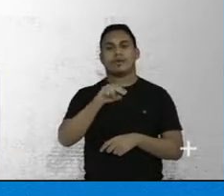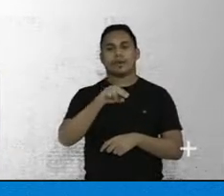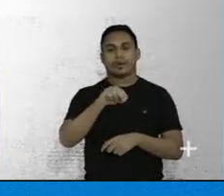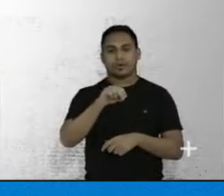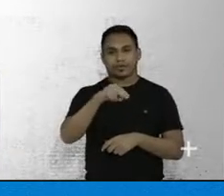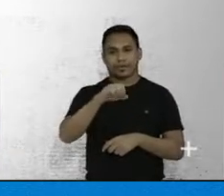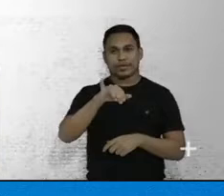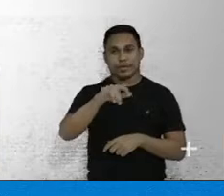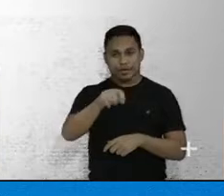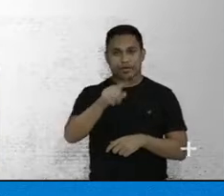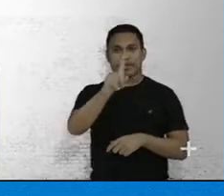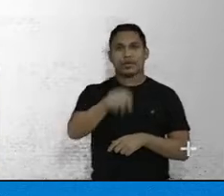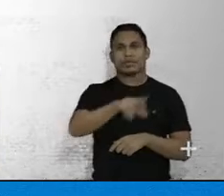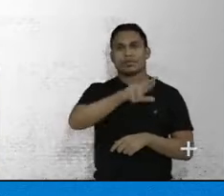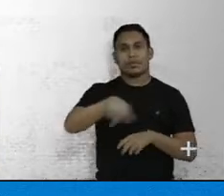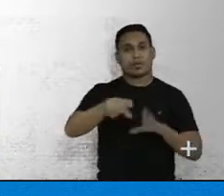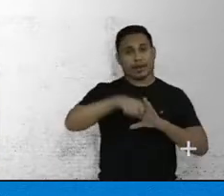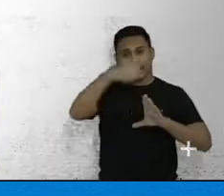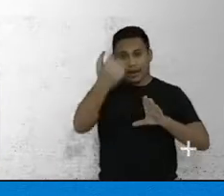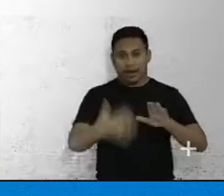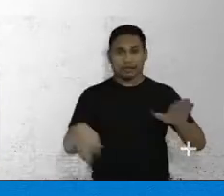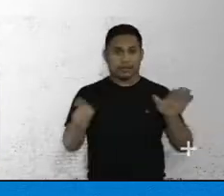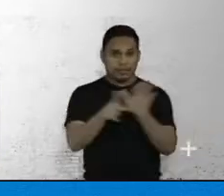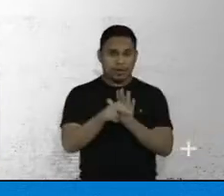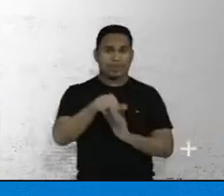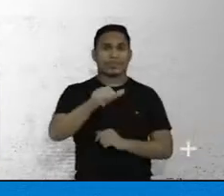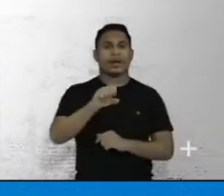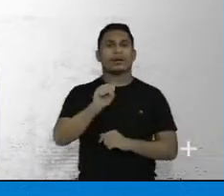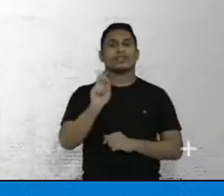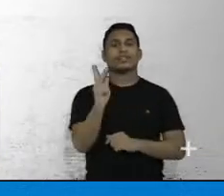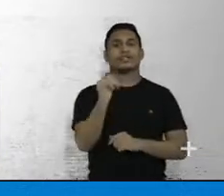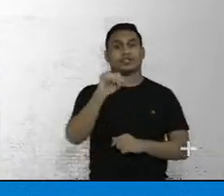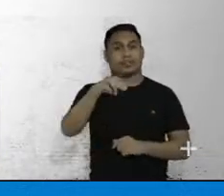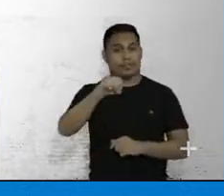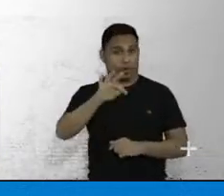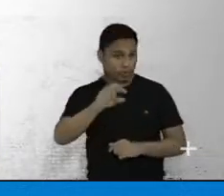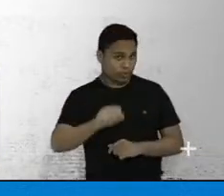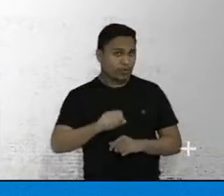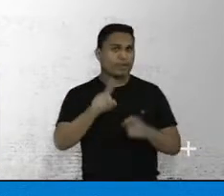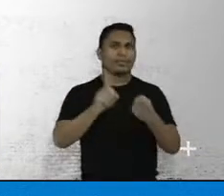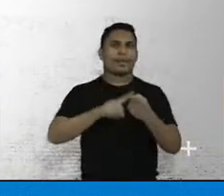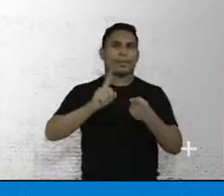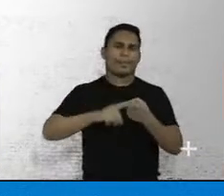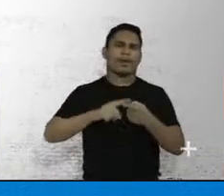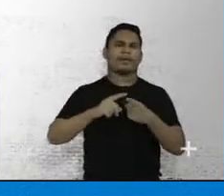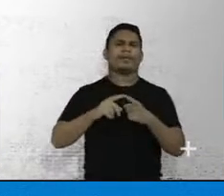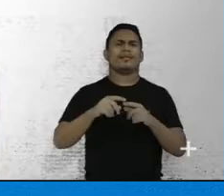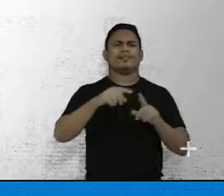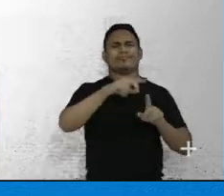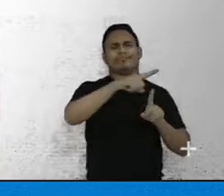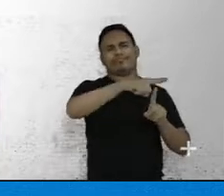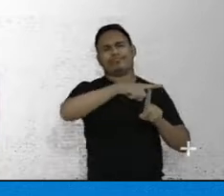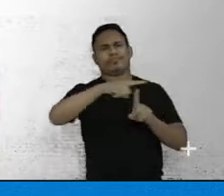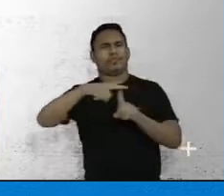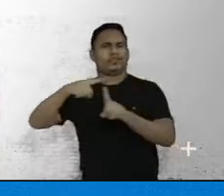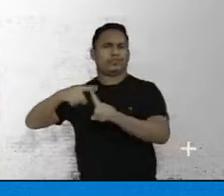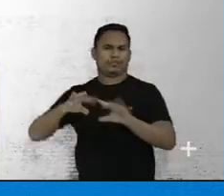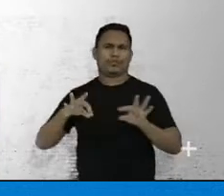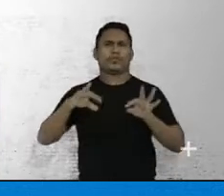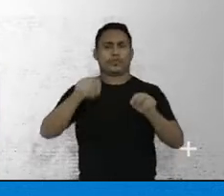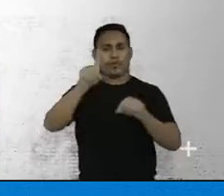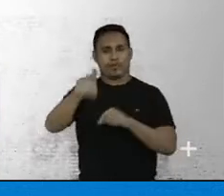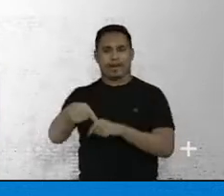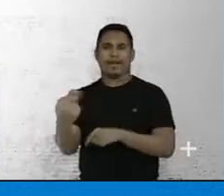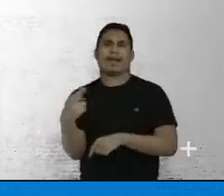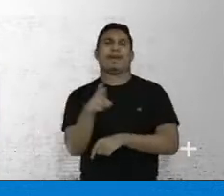da doença de Hashimoto, ela é característica de todo tipo de tireoidite. Quase todo tipo de inflamação de tireoide